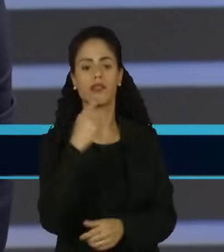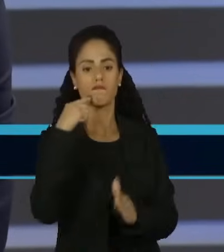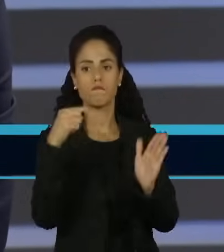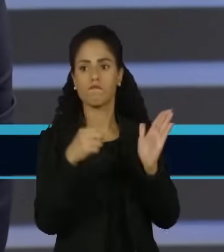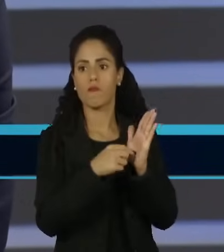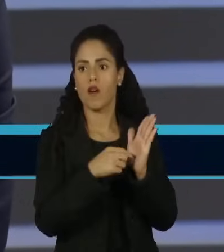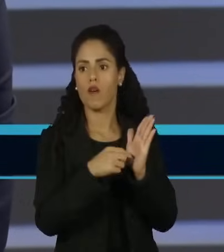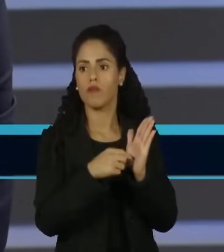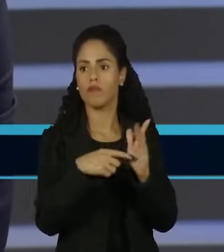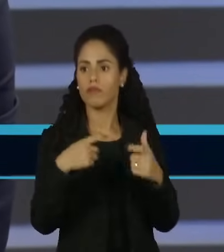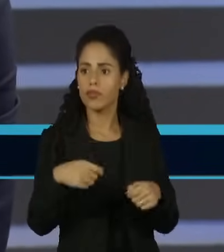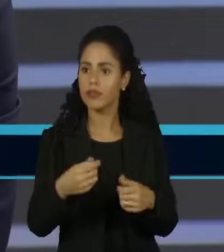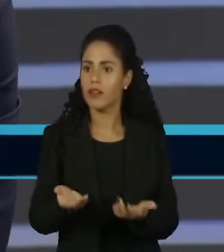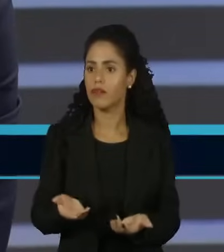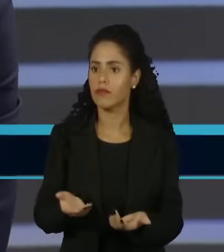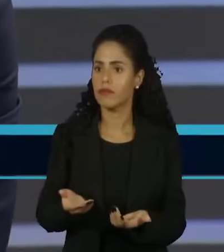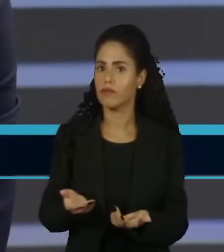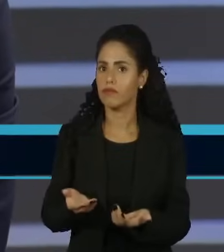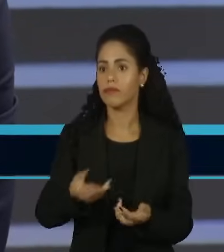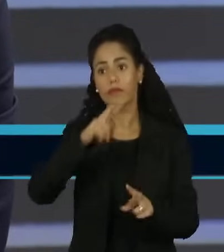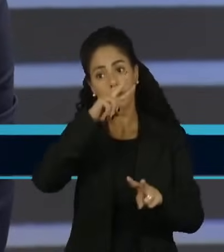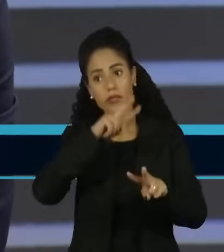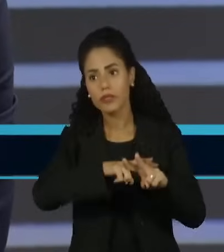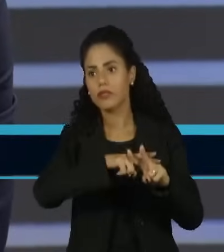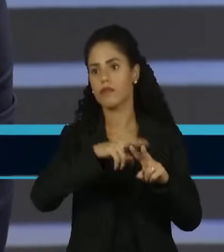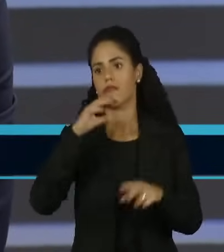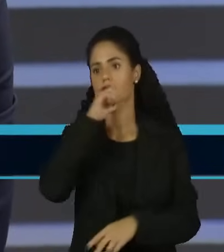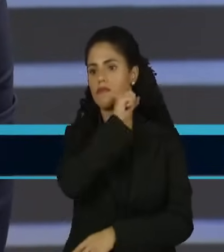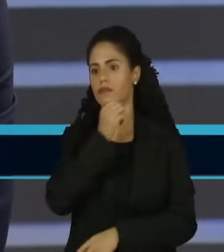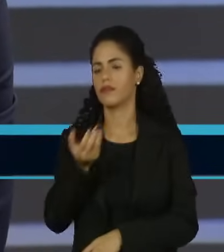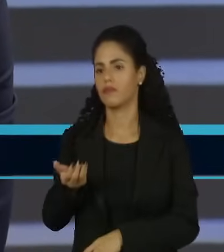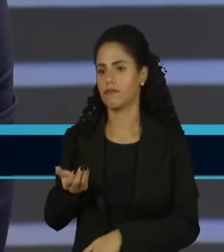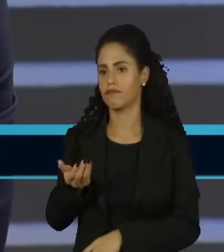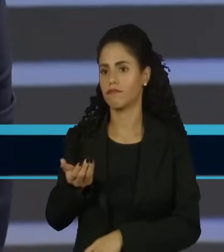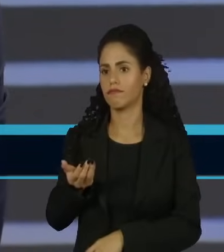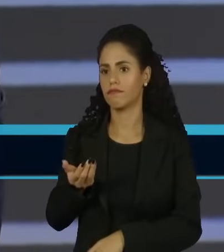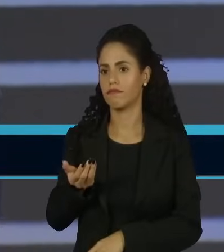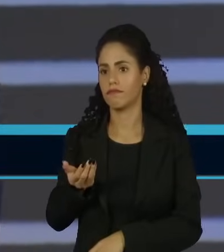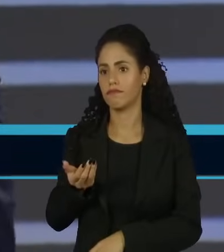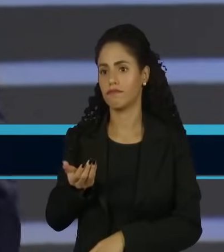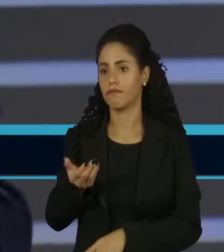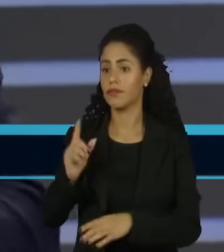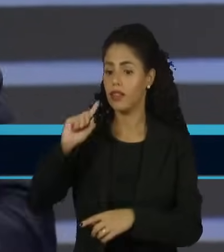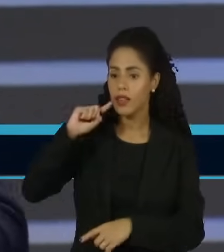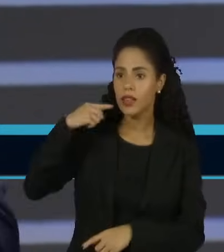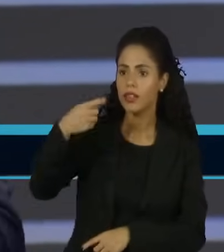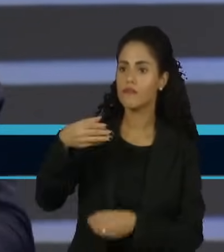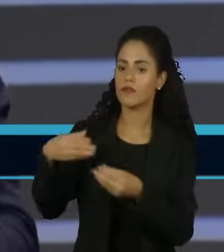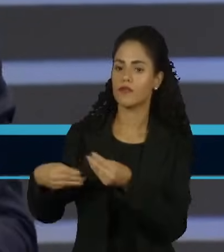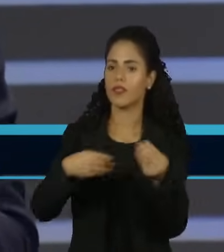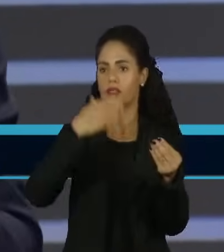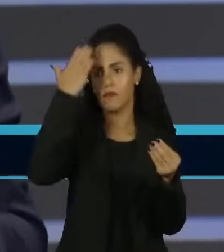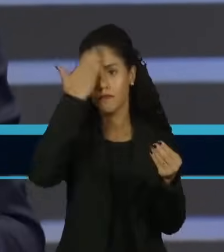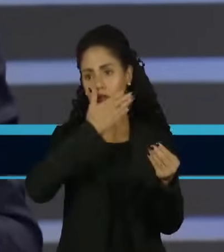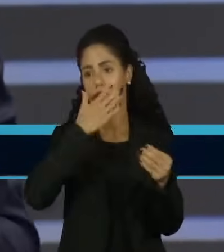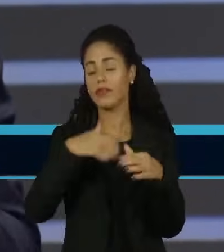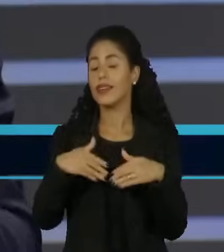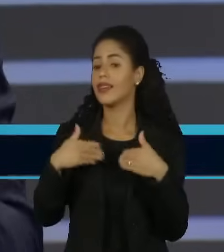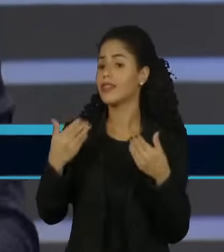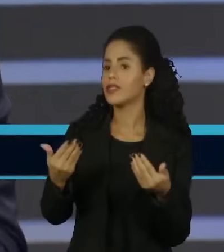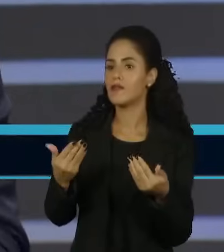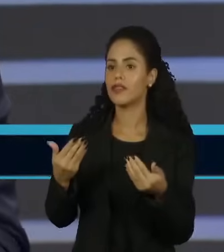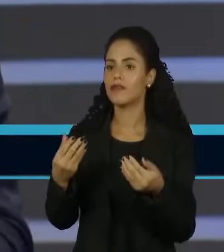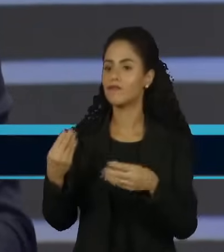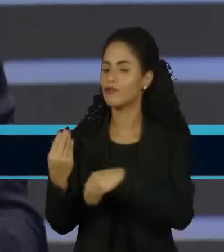desses militares. Prisão administrativa, inclusive, certo? Para depois entregar à polícia. Então, isso é